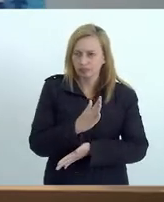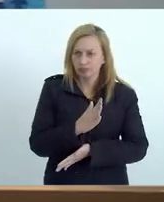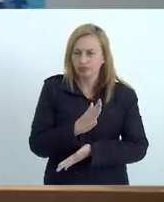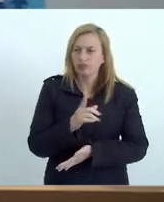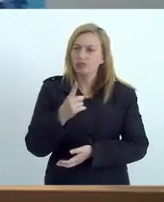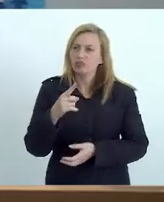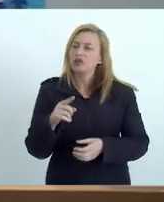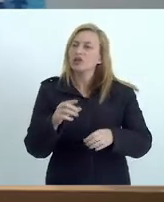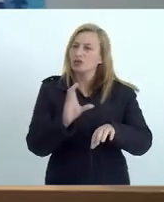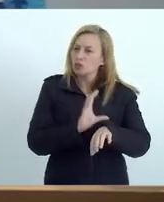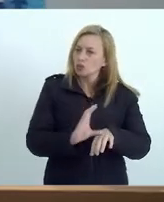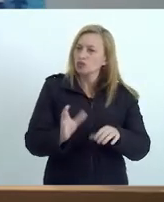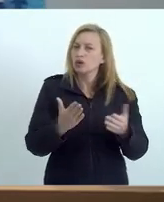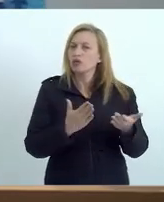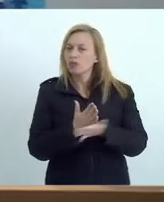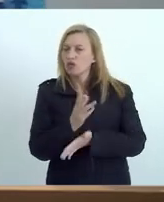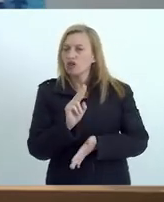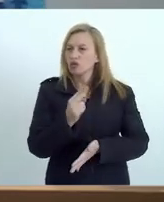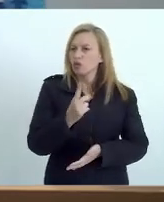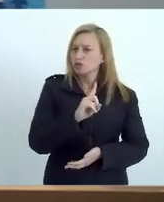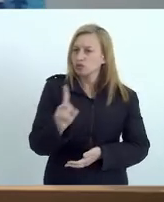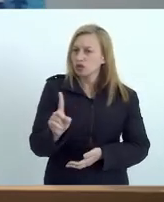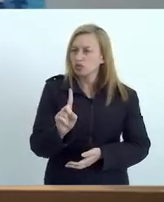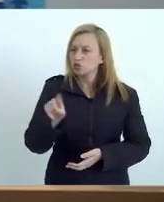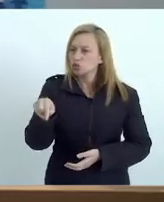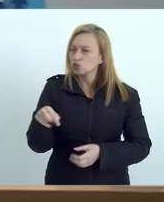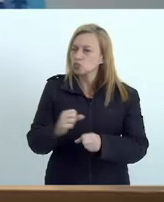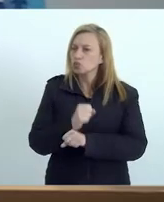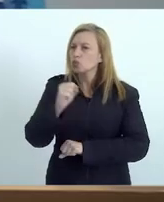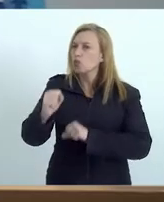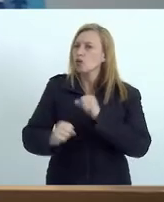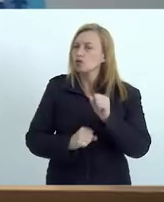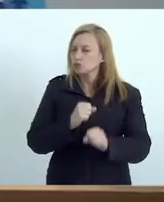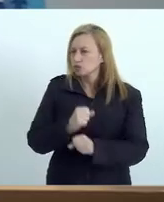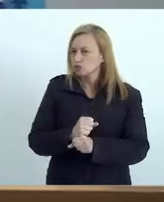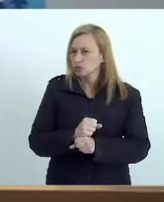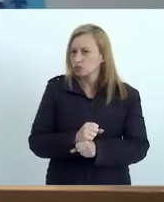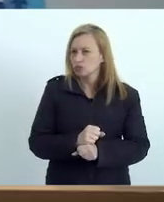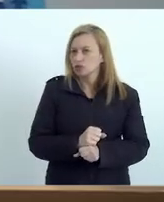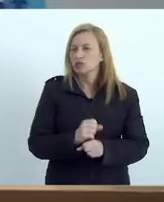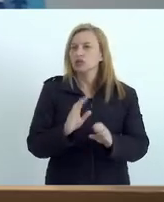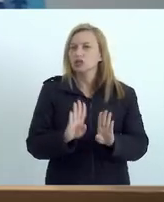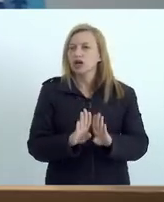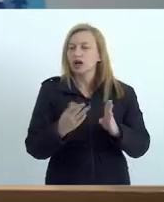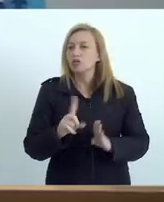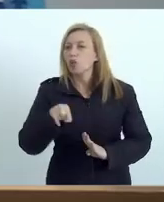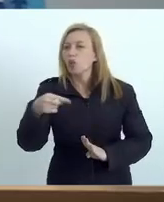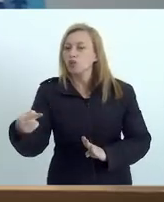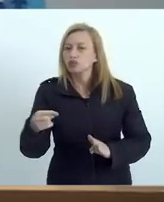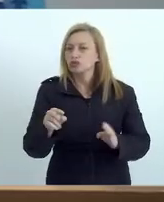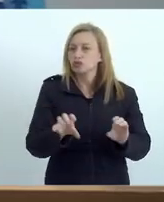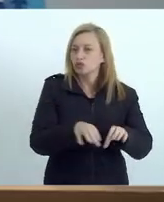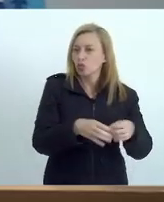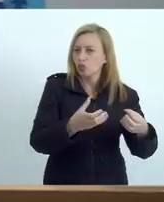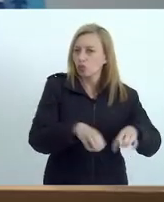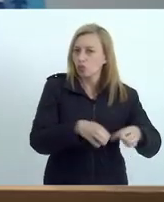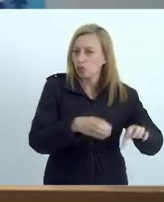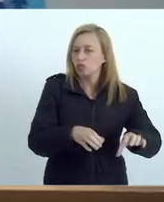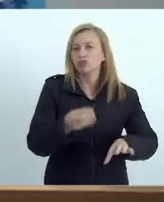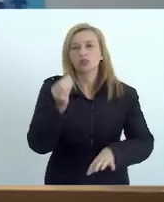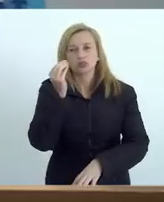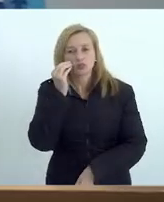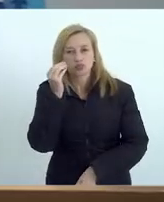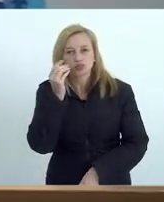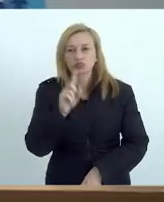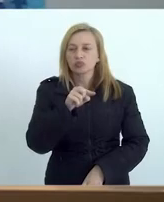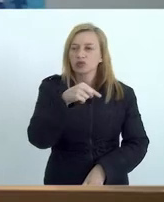fazem o curso são aprovados ou não no curso e no ano seguinte abre um outro concurso que dá